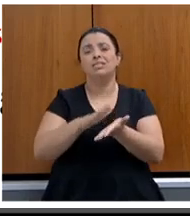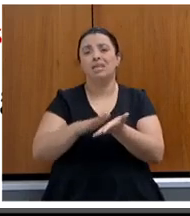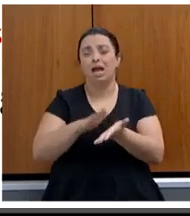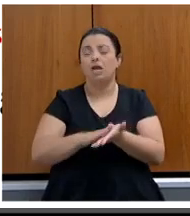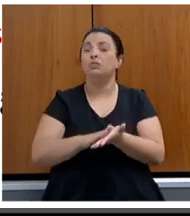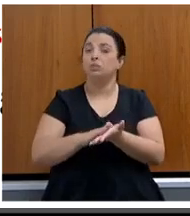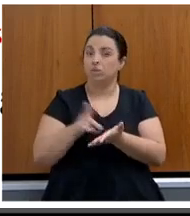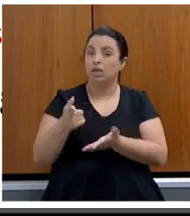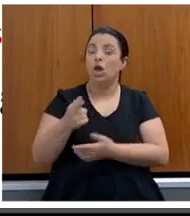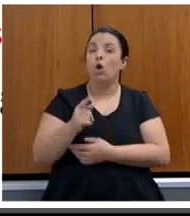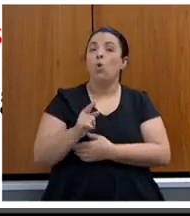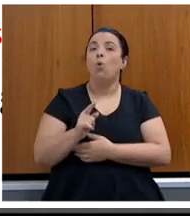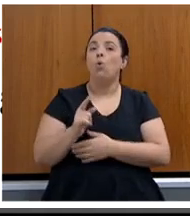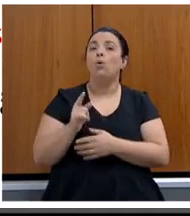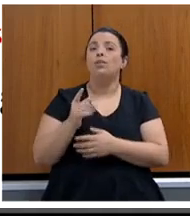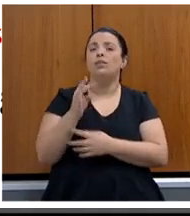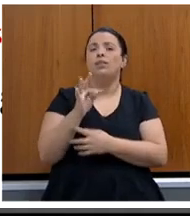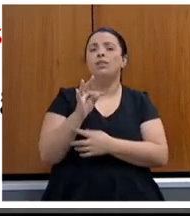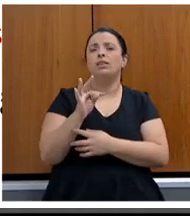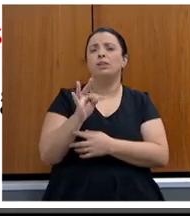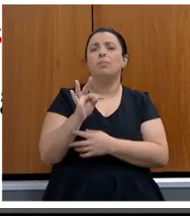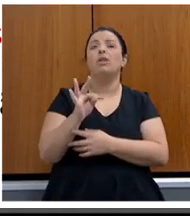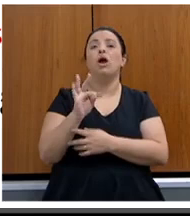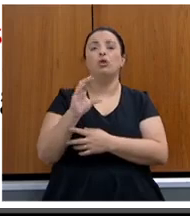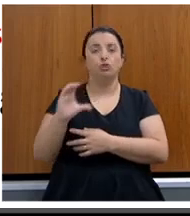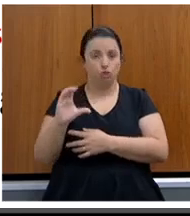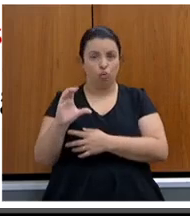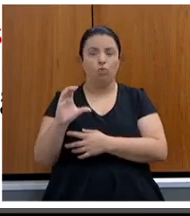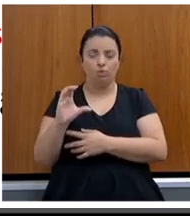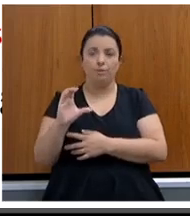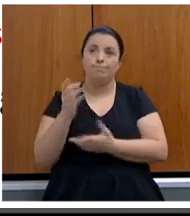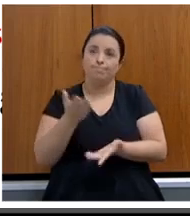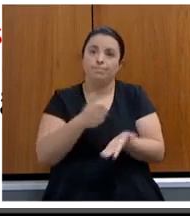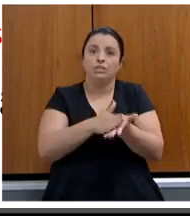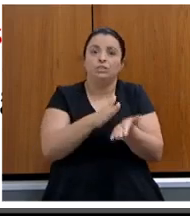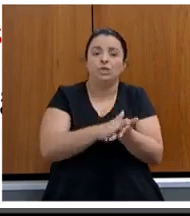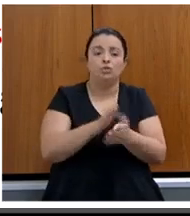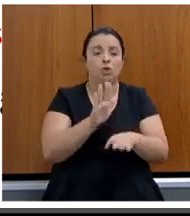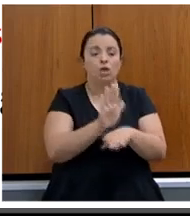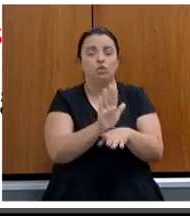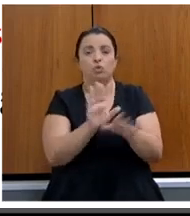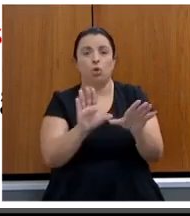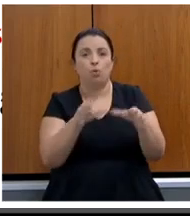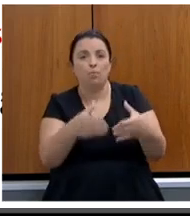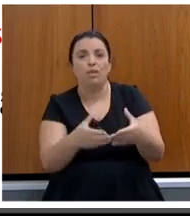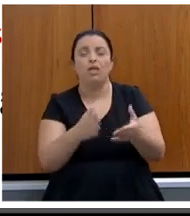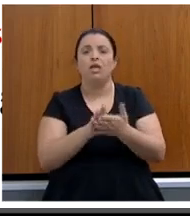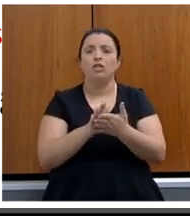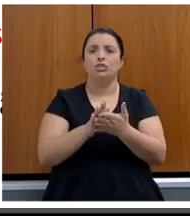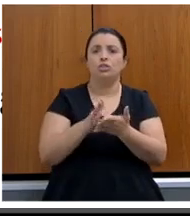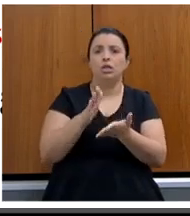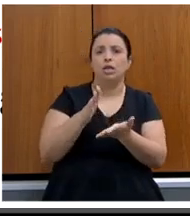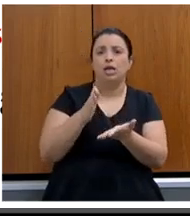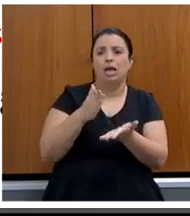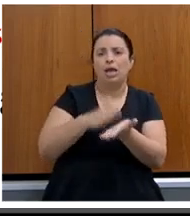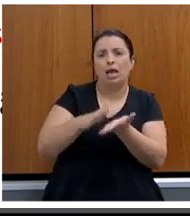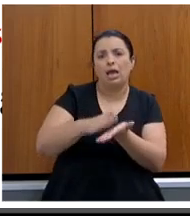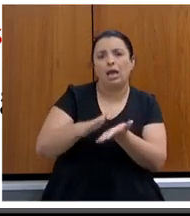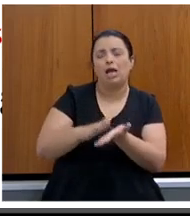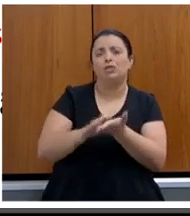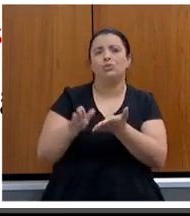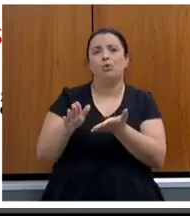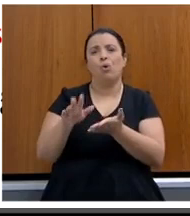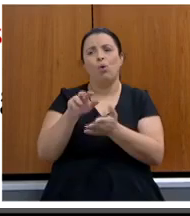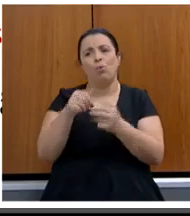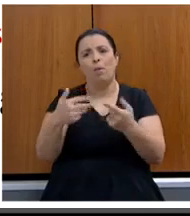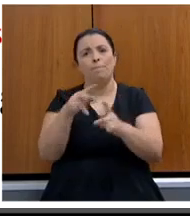pelo Tribunal de Contas né despesas com assistência Comunitária com questões previdenciárias e